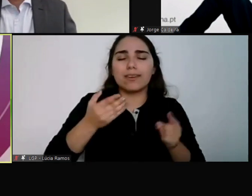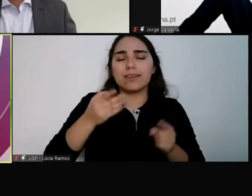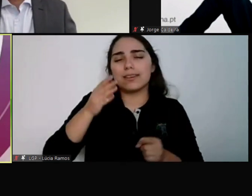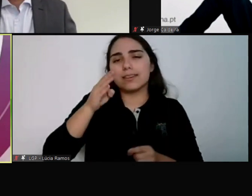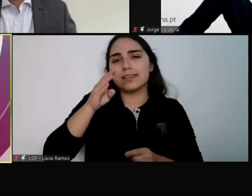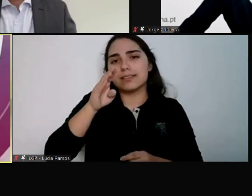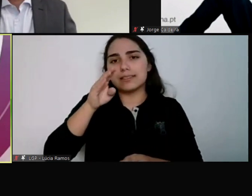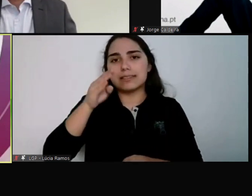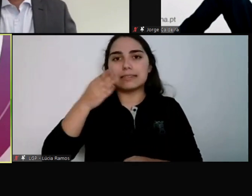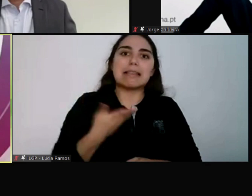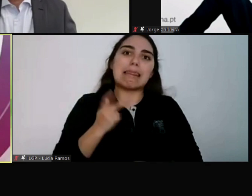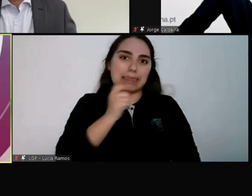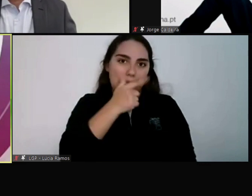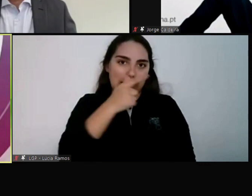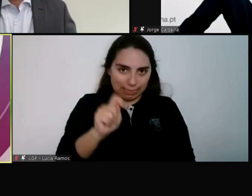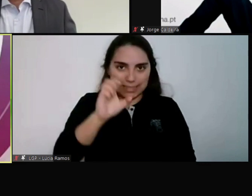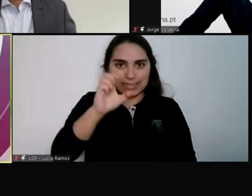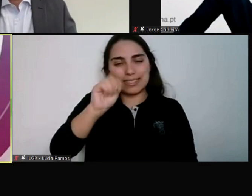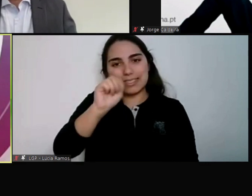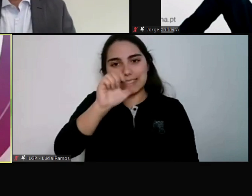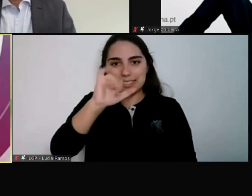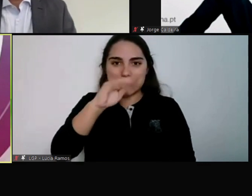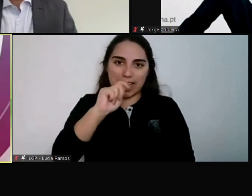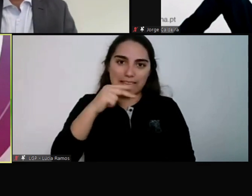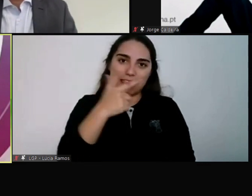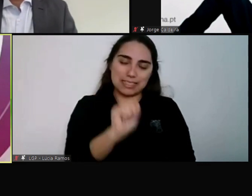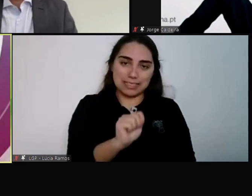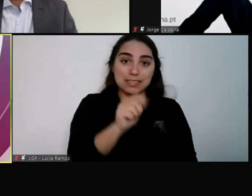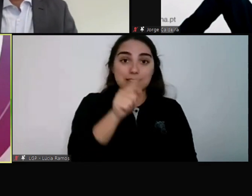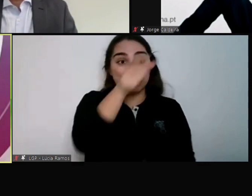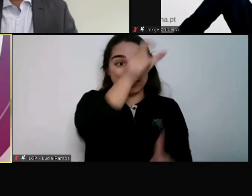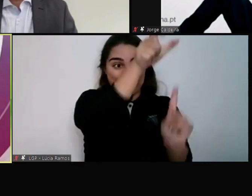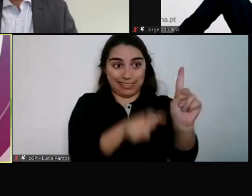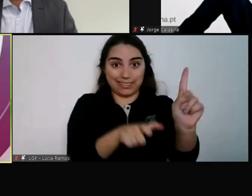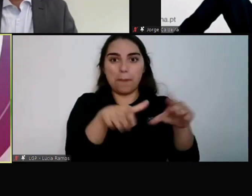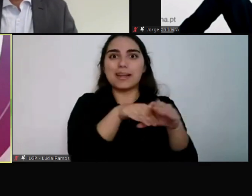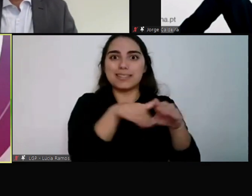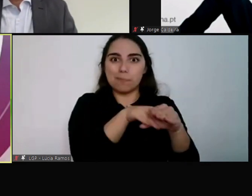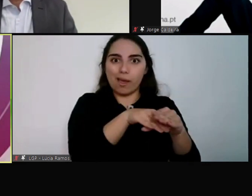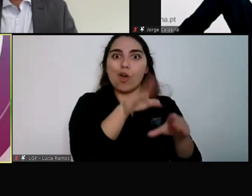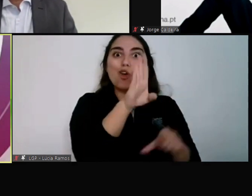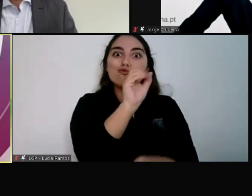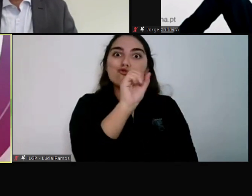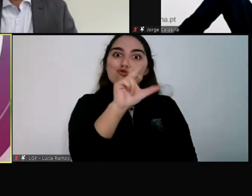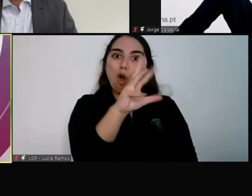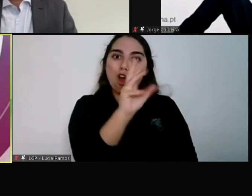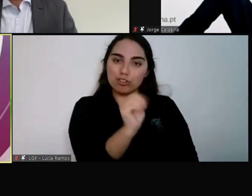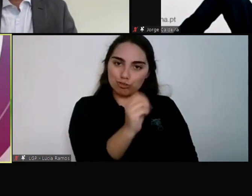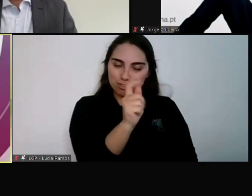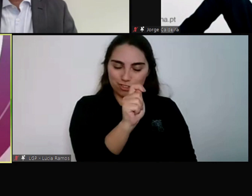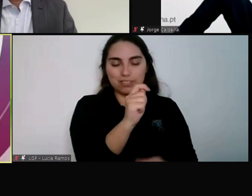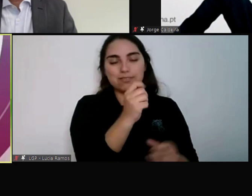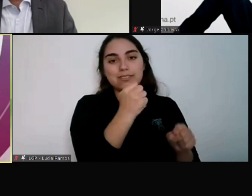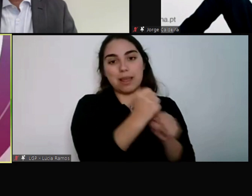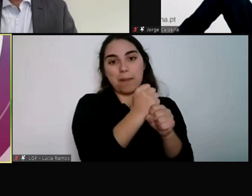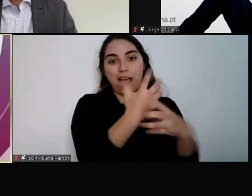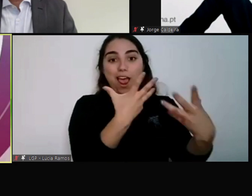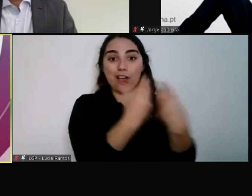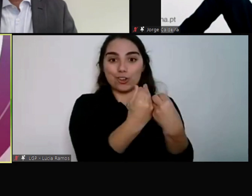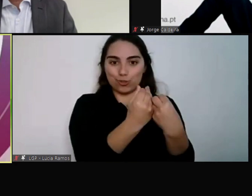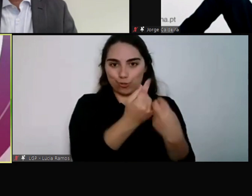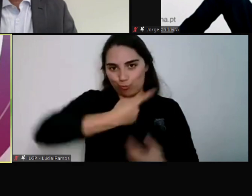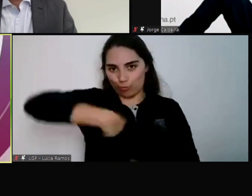nosso colaborador Jorge Caldeira, e que vai colaborar connosco também neste percurso. Será um percurso, vamos disponibilizar já 3